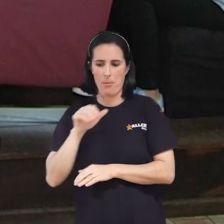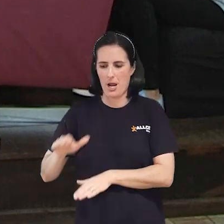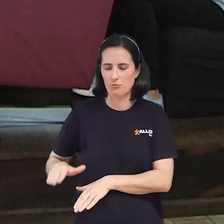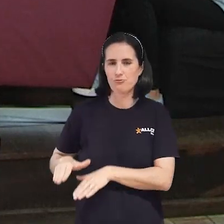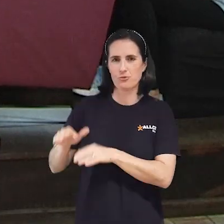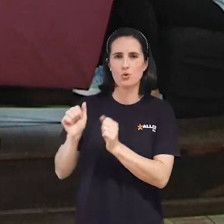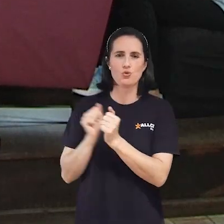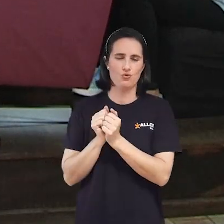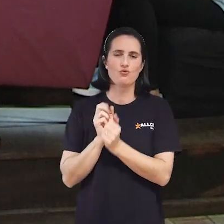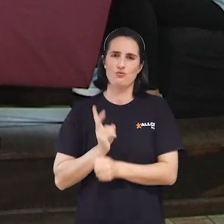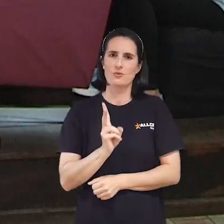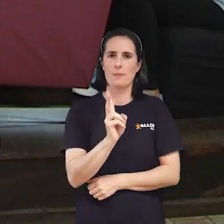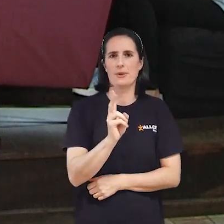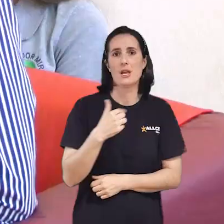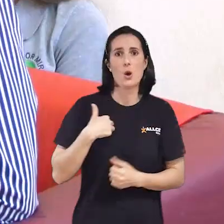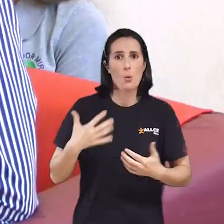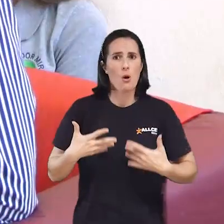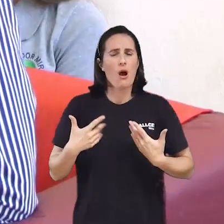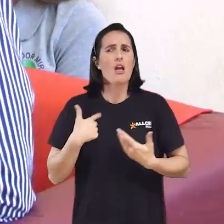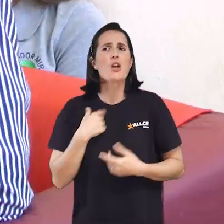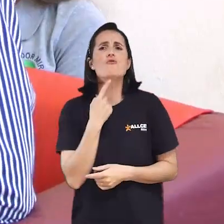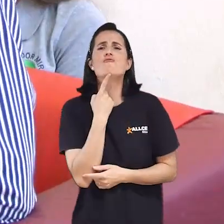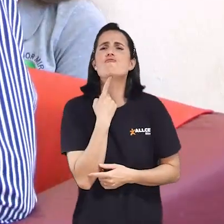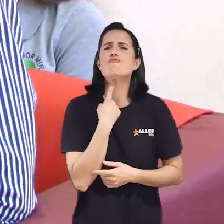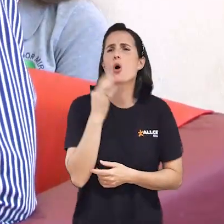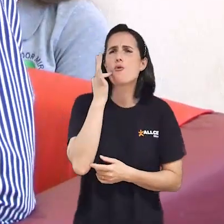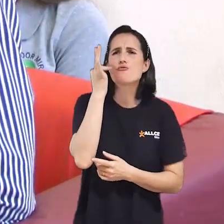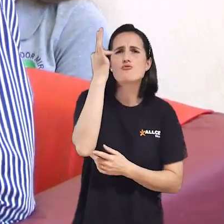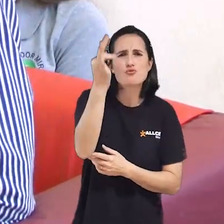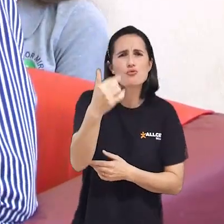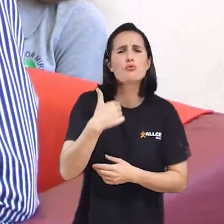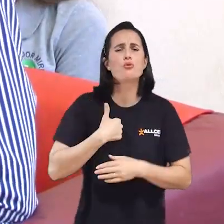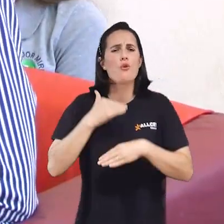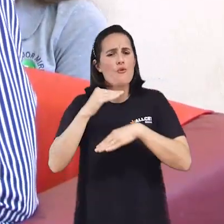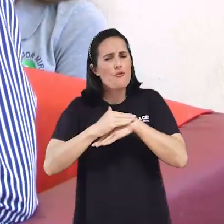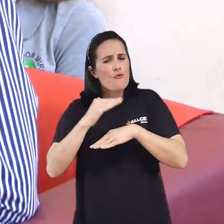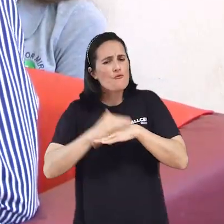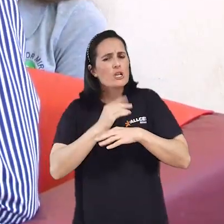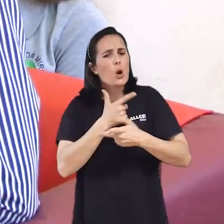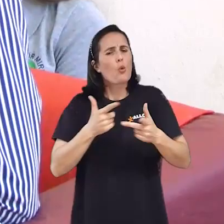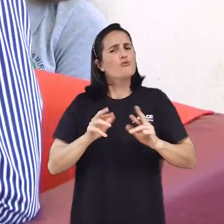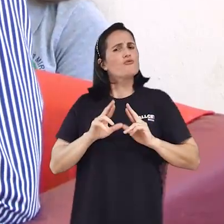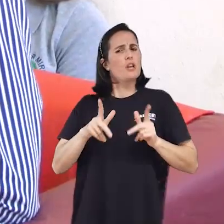assim, desde pequeno eu participava muito da vida política. Meu pai me botava na garupa da bicicleta